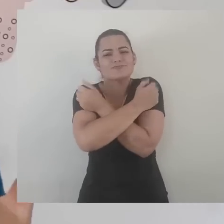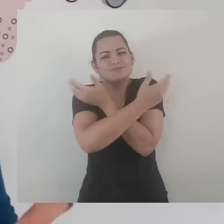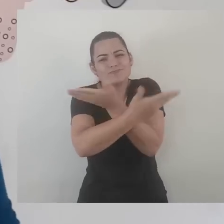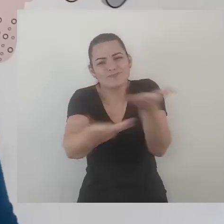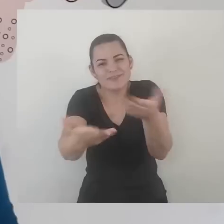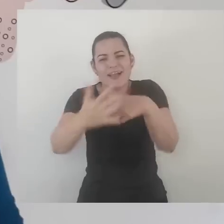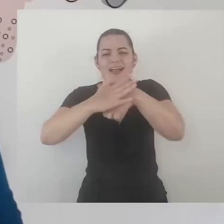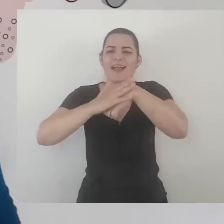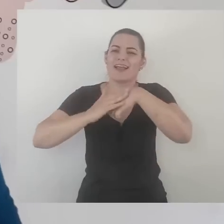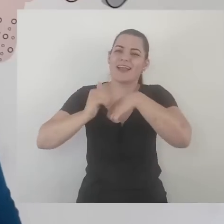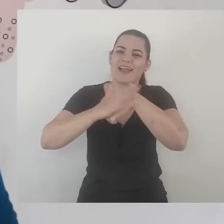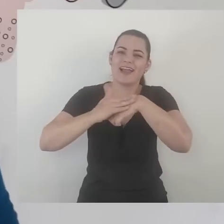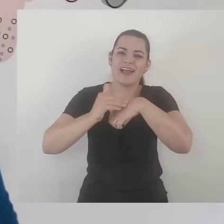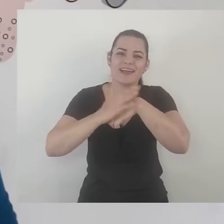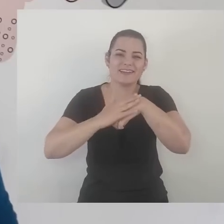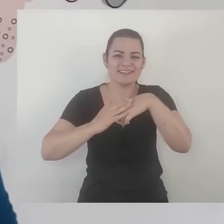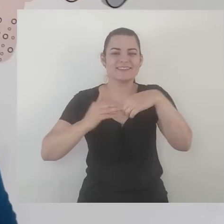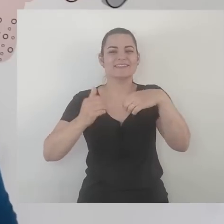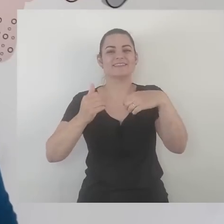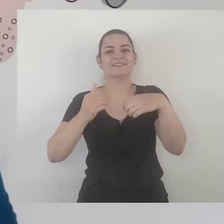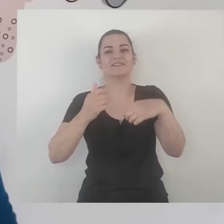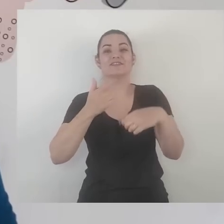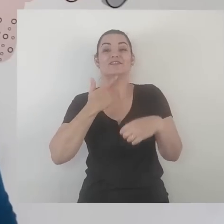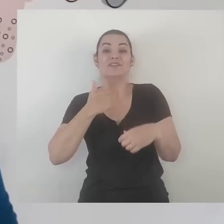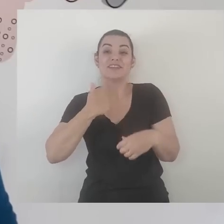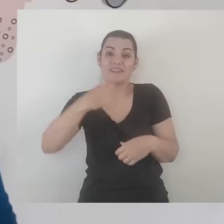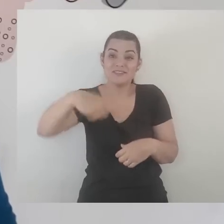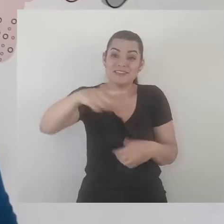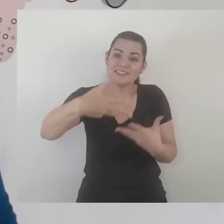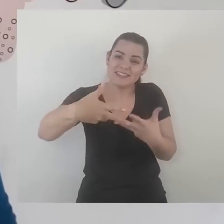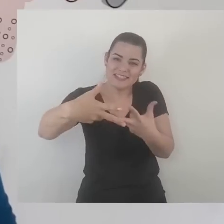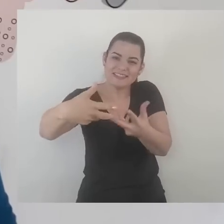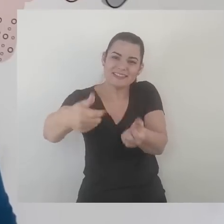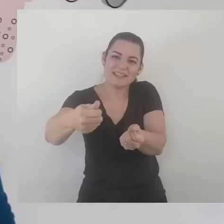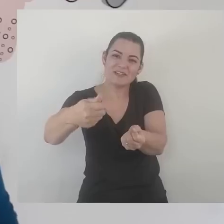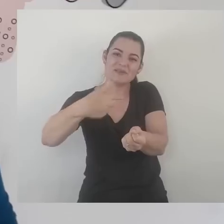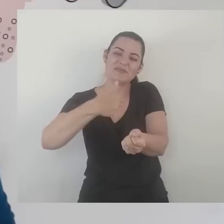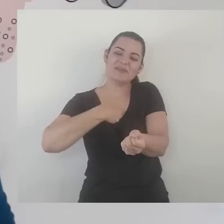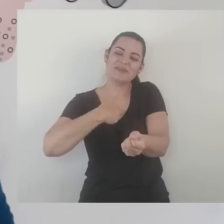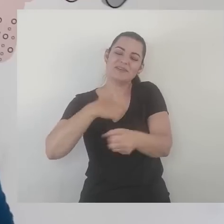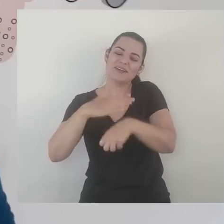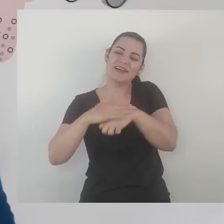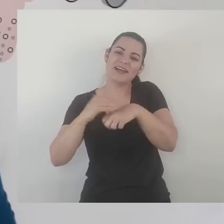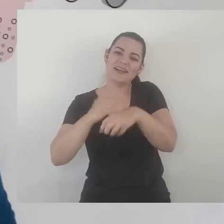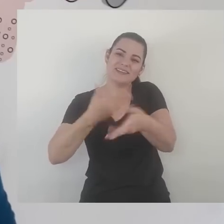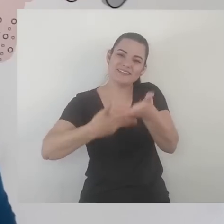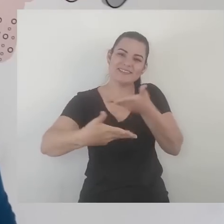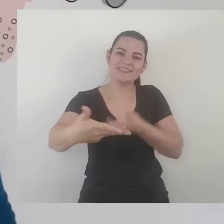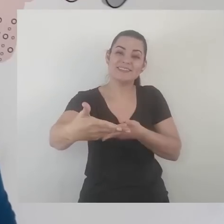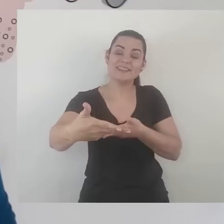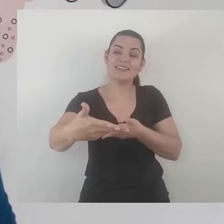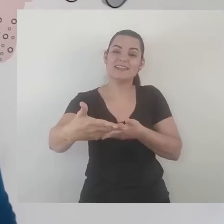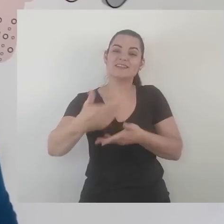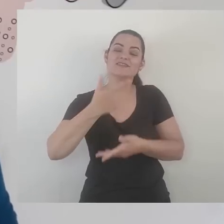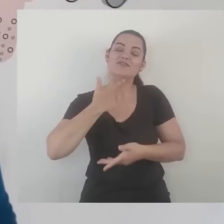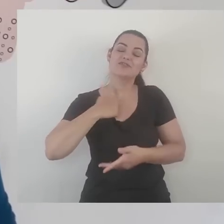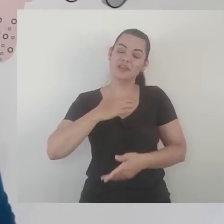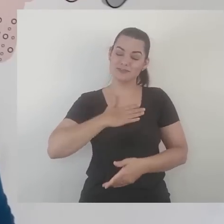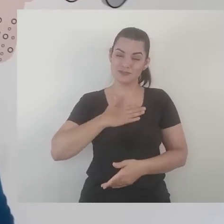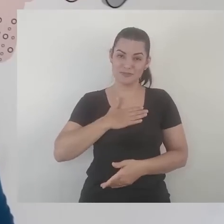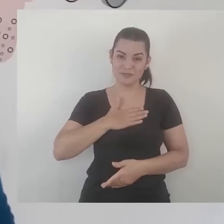Sintam-se todos recepcionados pela Pro nesse momento, tá bom? E que vocês possam